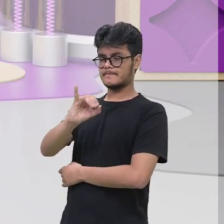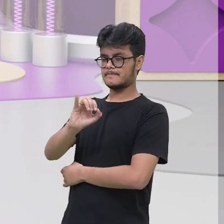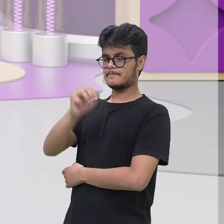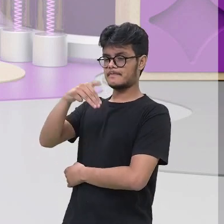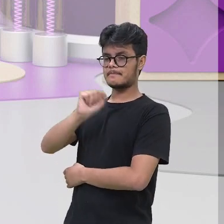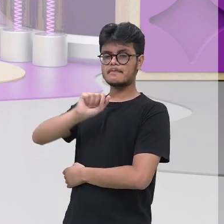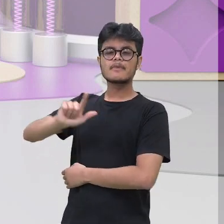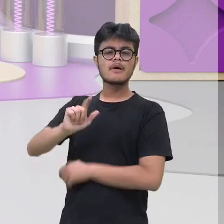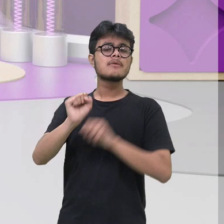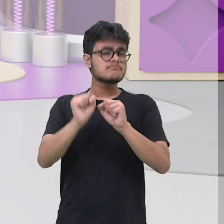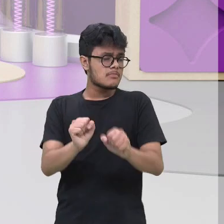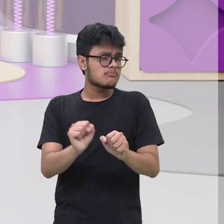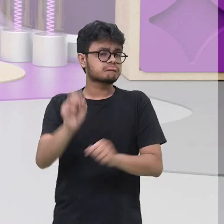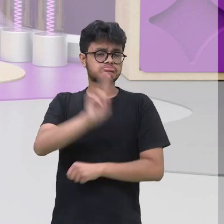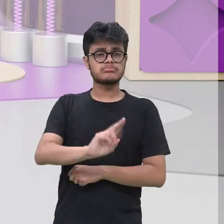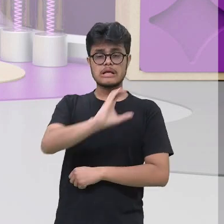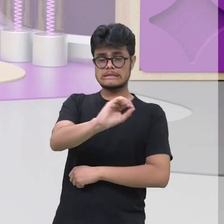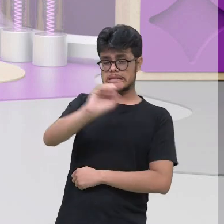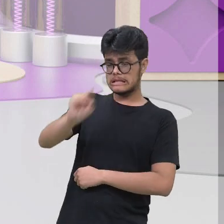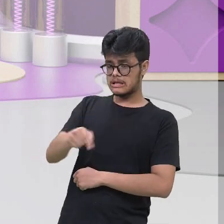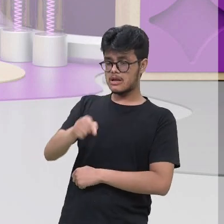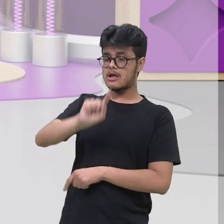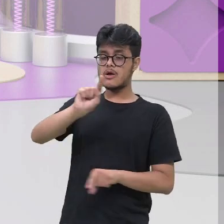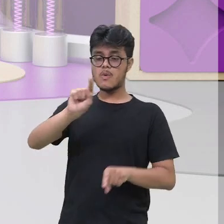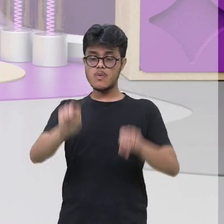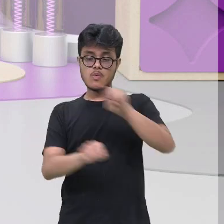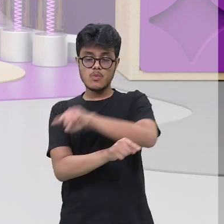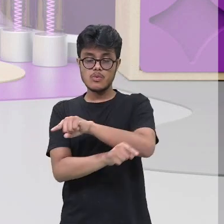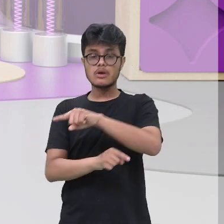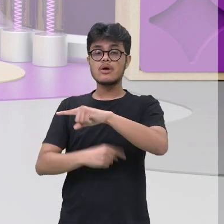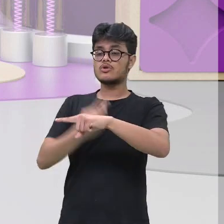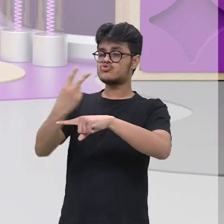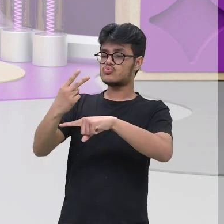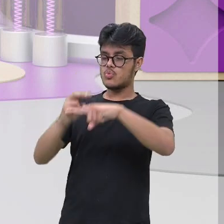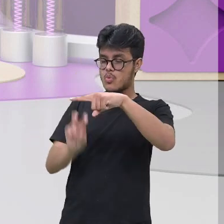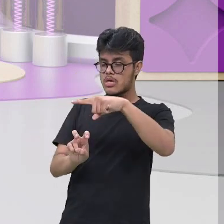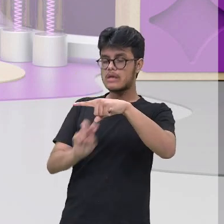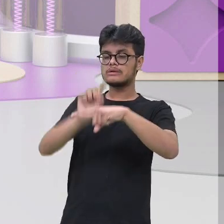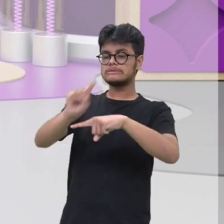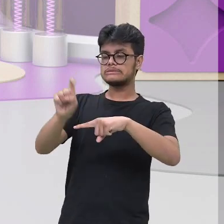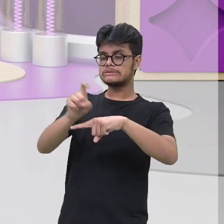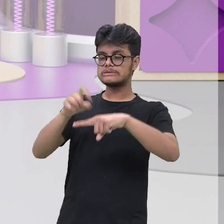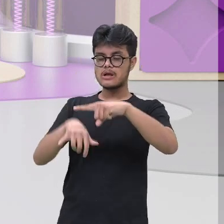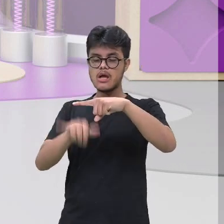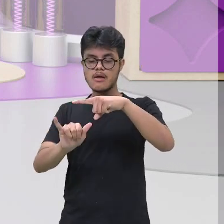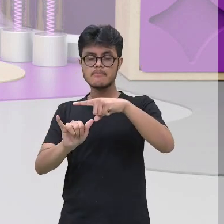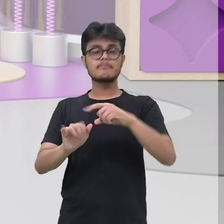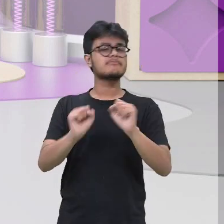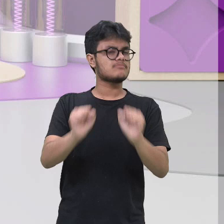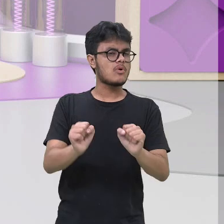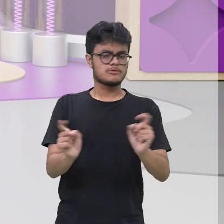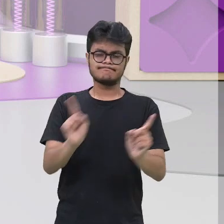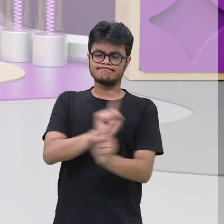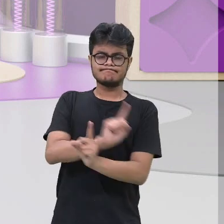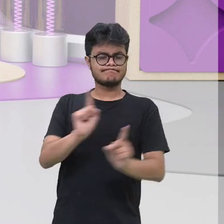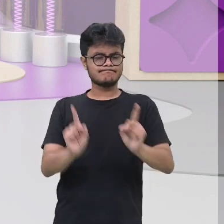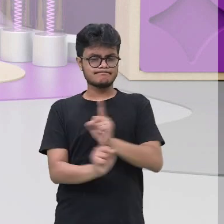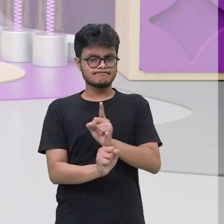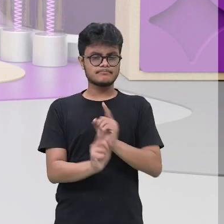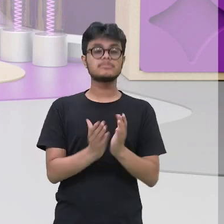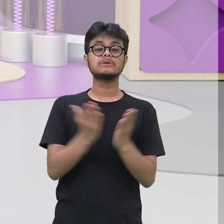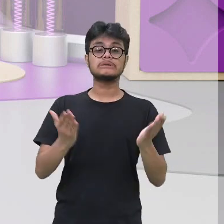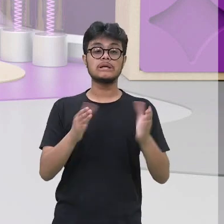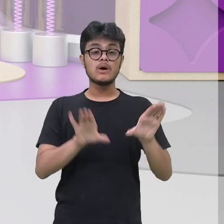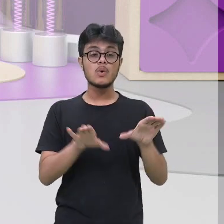escrever como sendo uma fração e toda fração eu posso escrever como número decimal. Beleza? Então, dentro desse conjunto